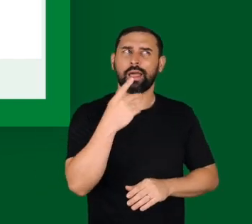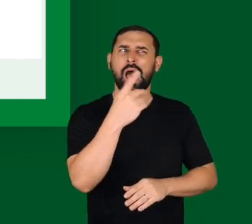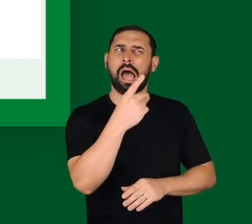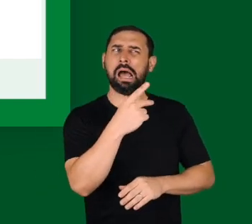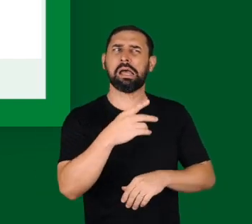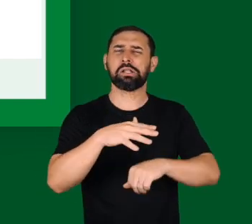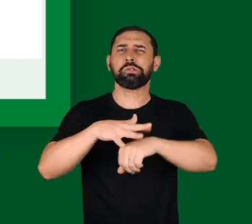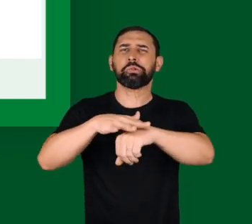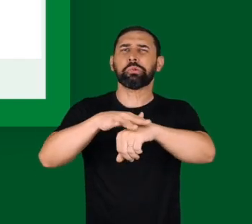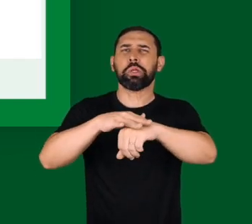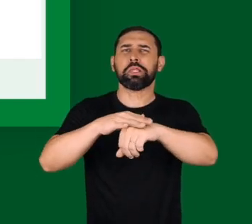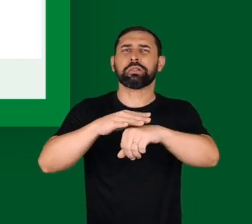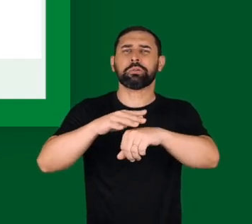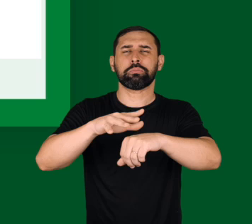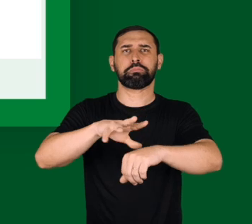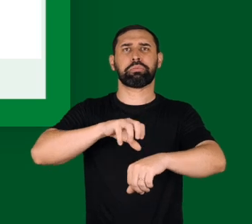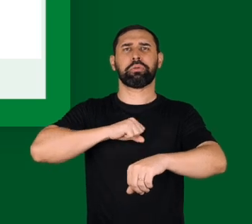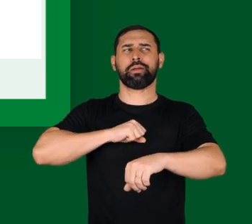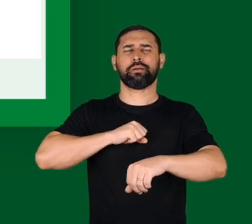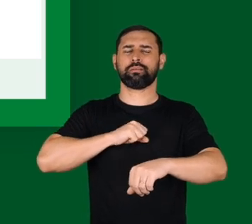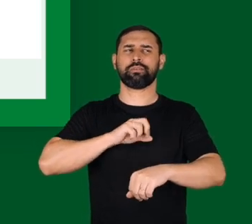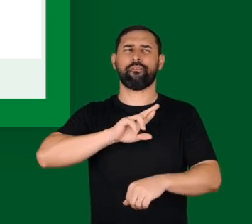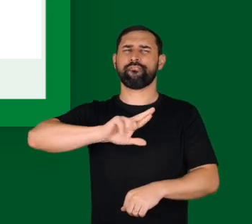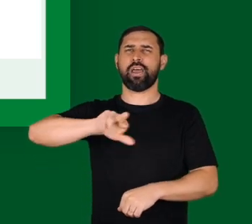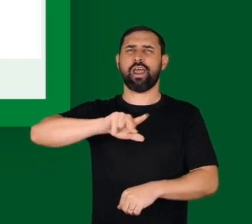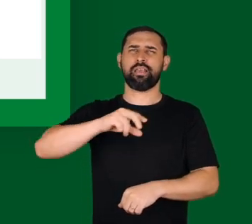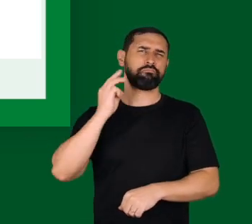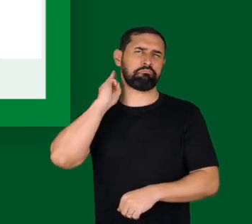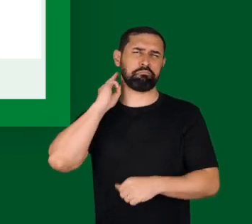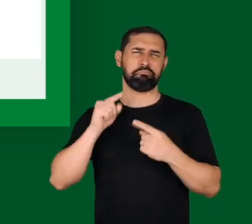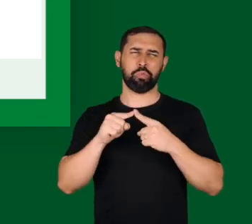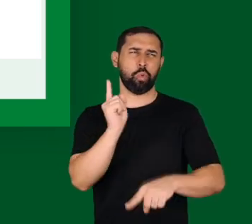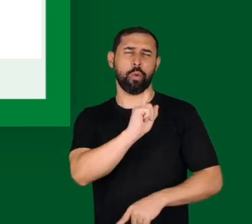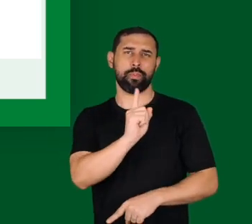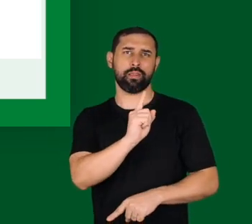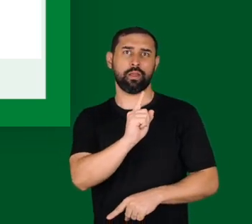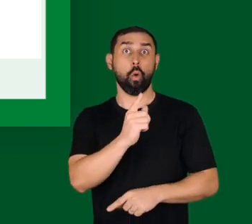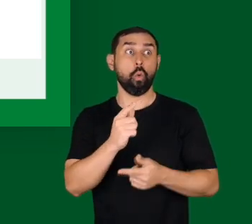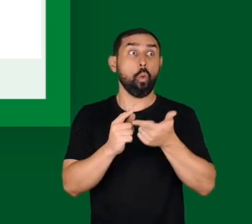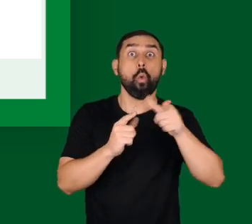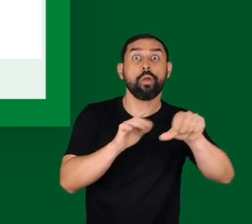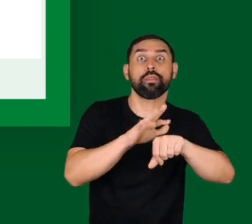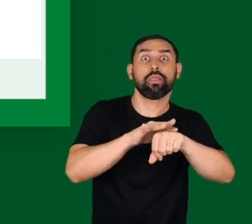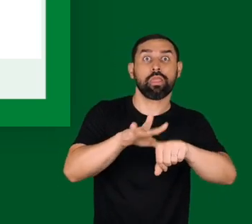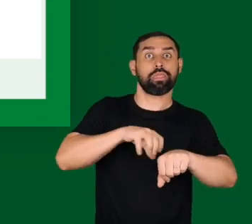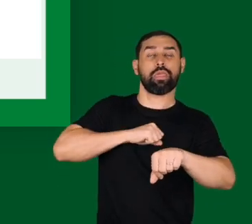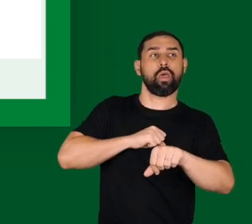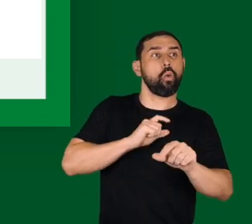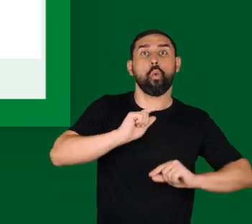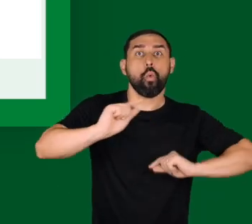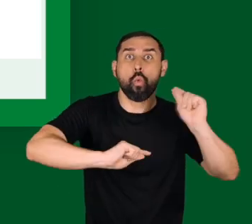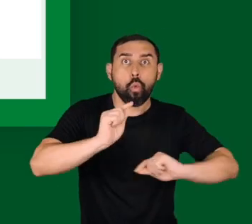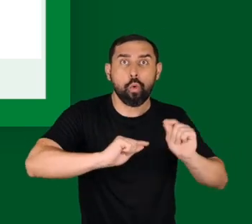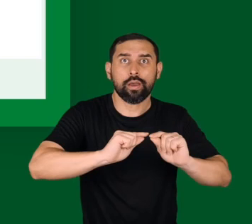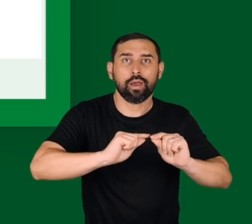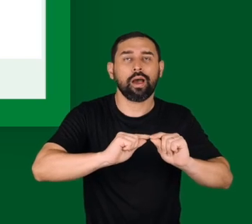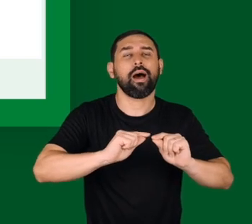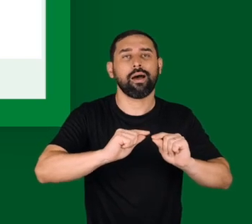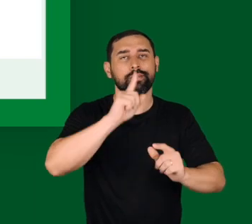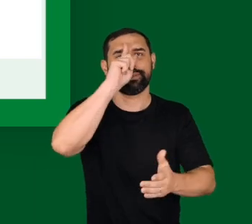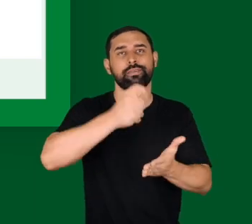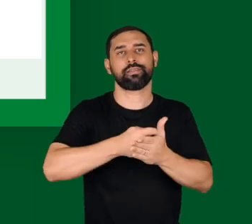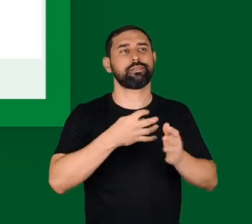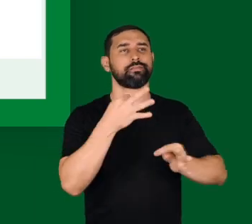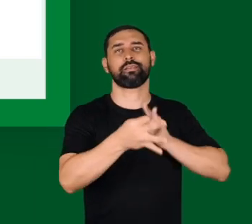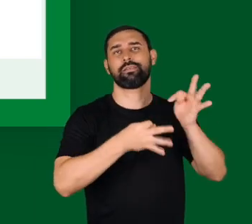condição hidroeletrolítica, é uma condição infecciosa, mas não está relacionada com a meningite, para que a gente possa definir